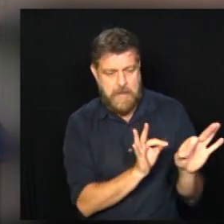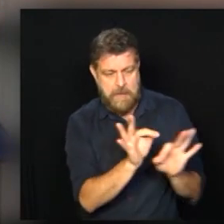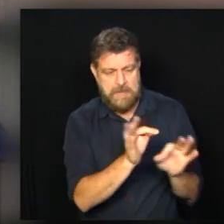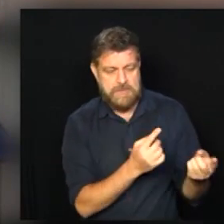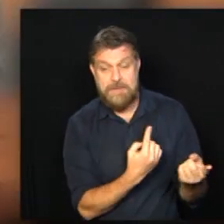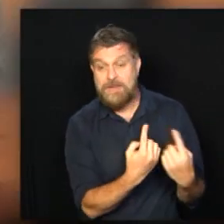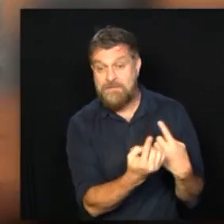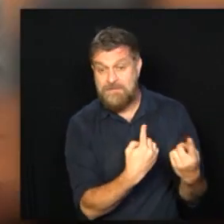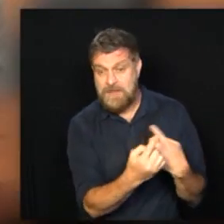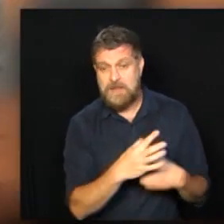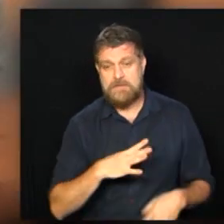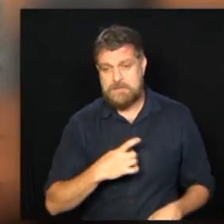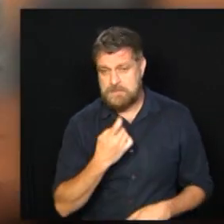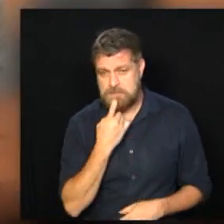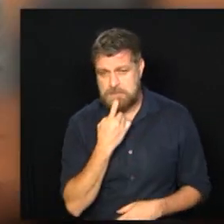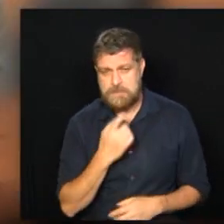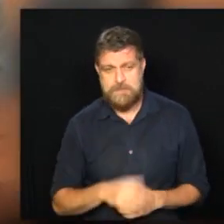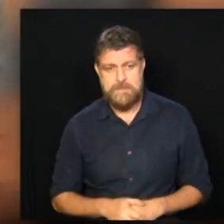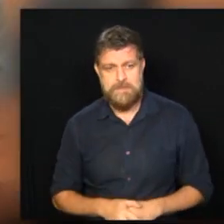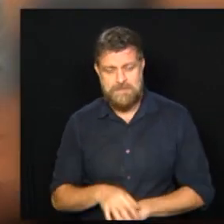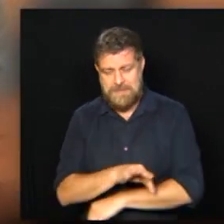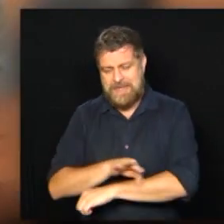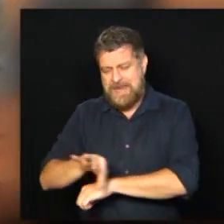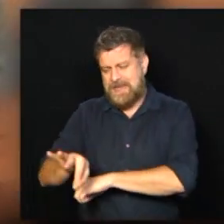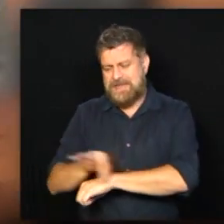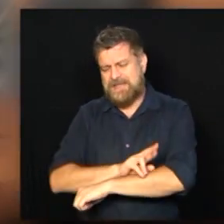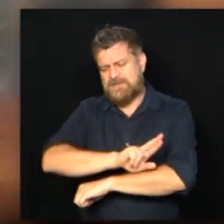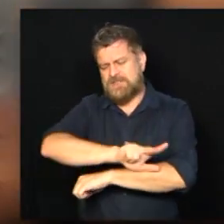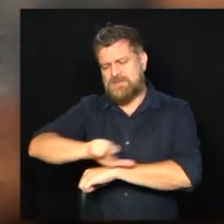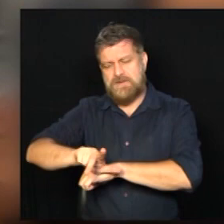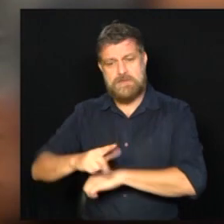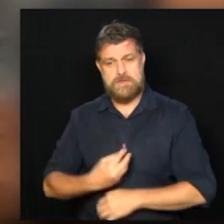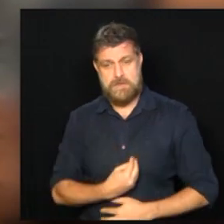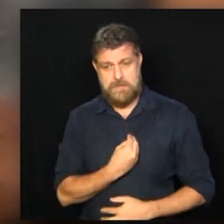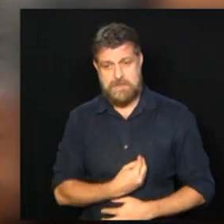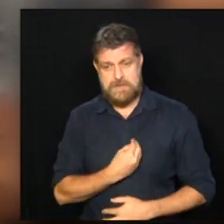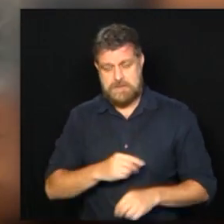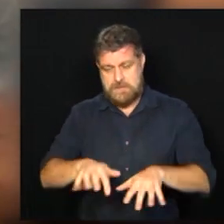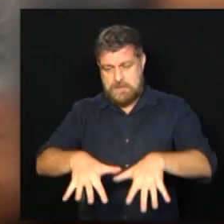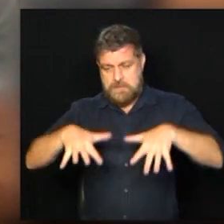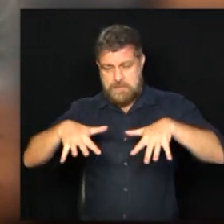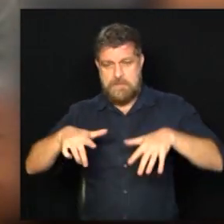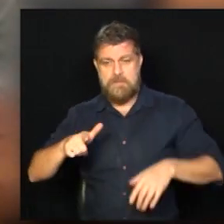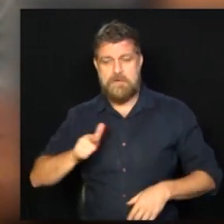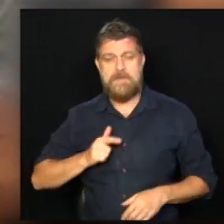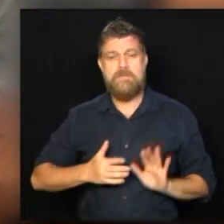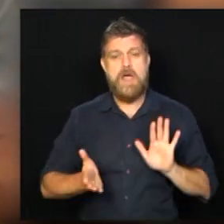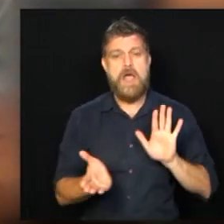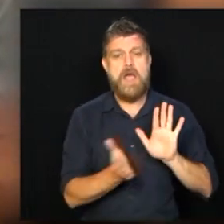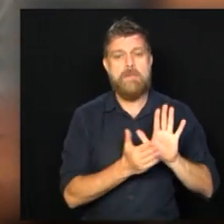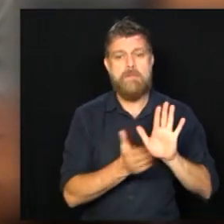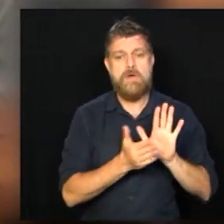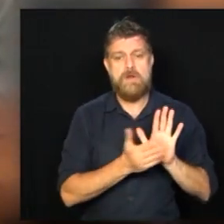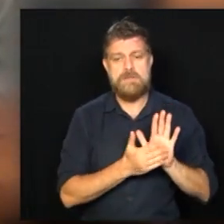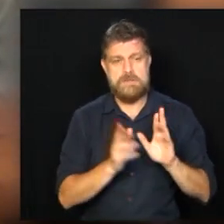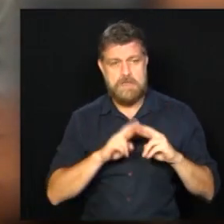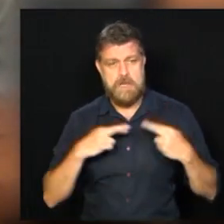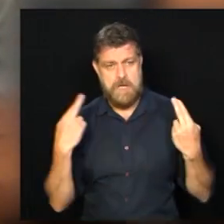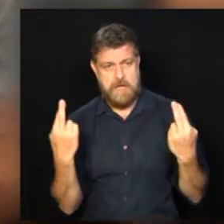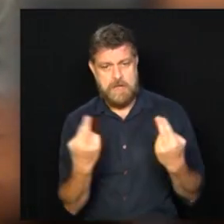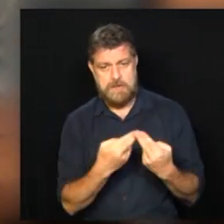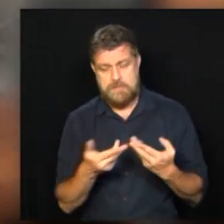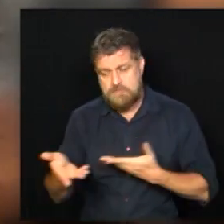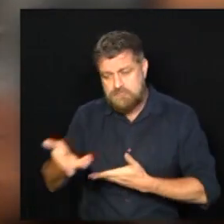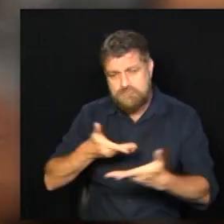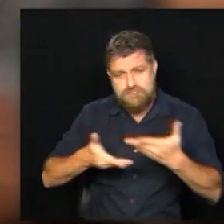aqui em Campinas. Diversos arquitetos estiveram presentes no plenário e, como proposta da reunião,